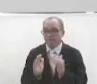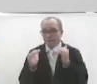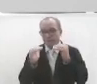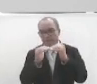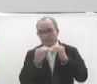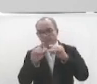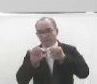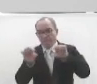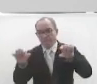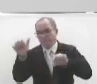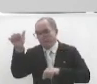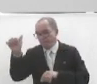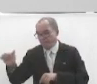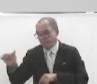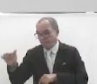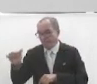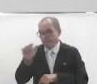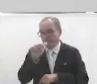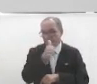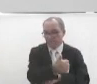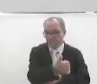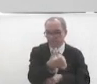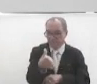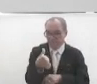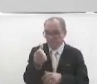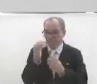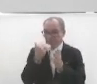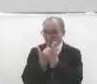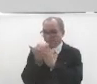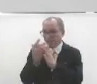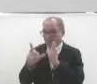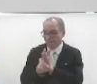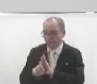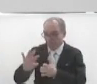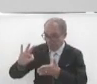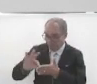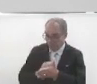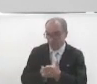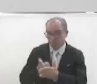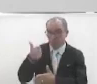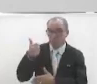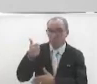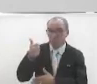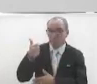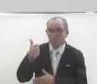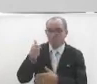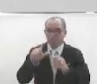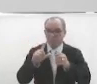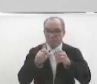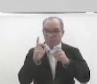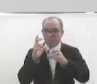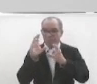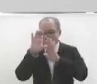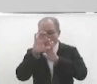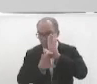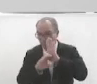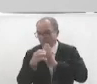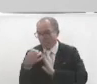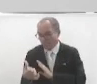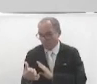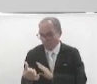a do inciso 1º do artigo 16º do projeto de lei Supra citado no capítulo 6